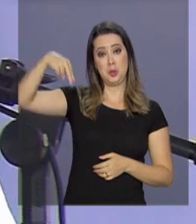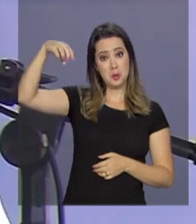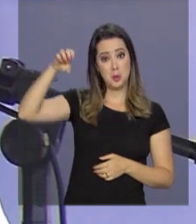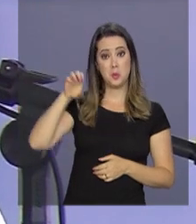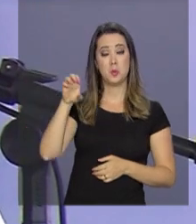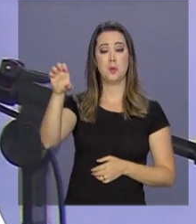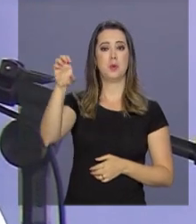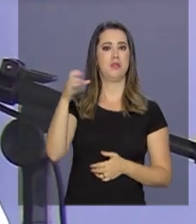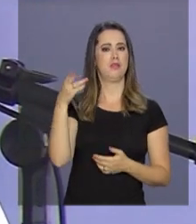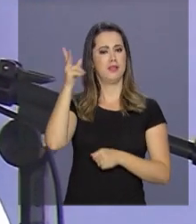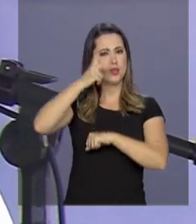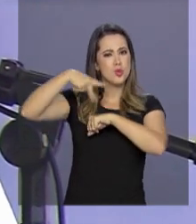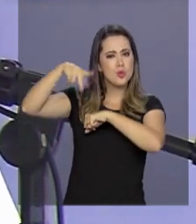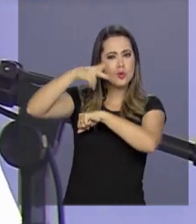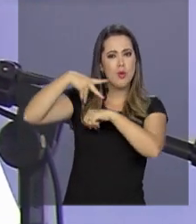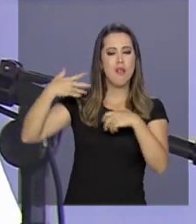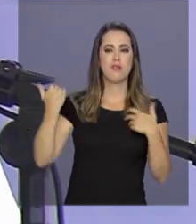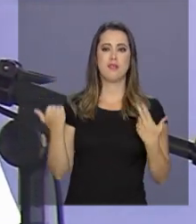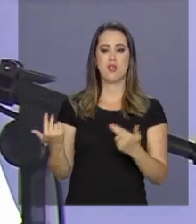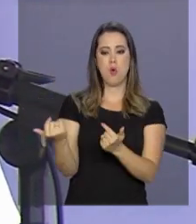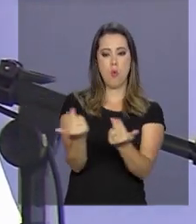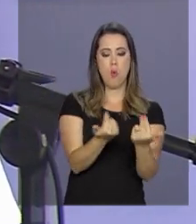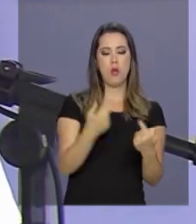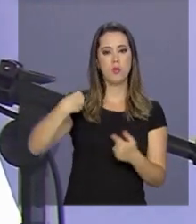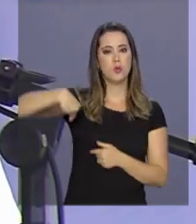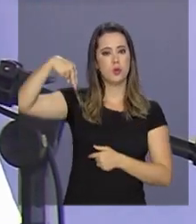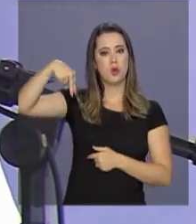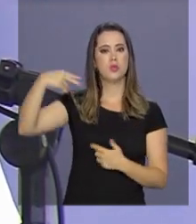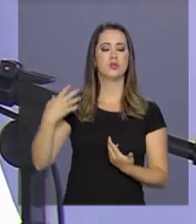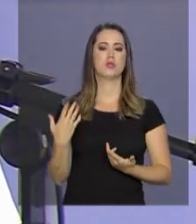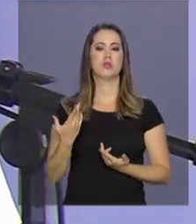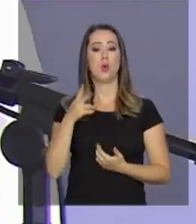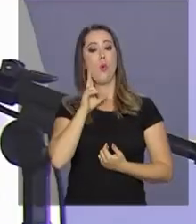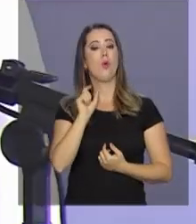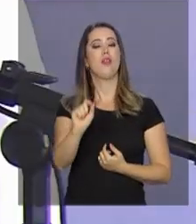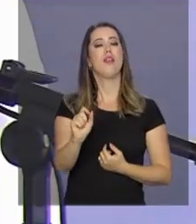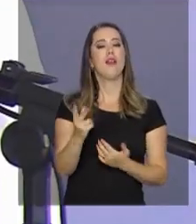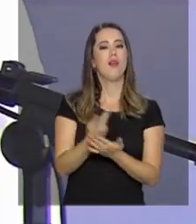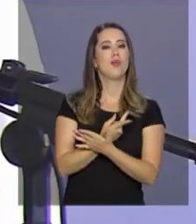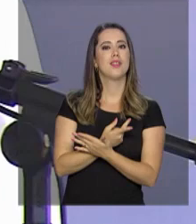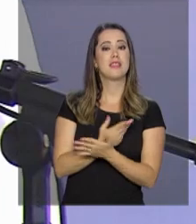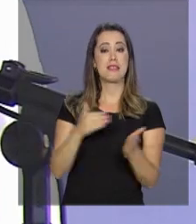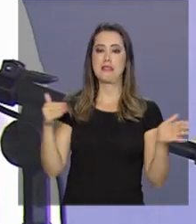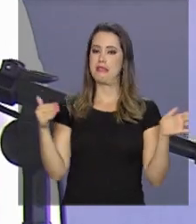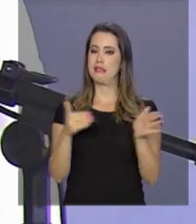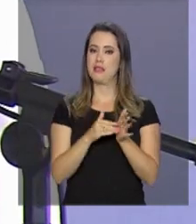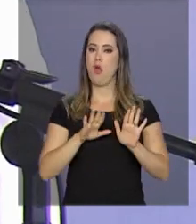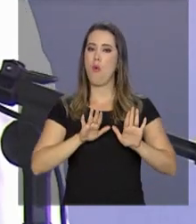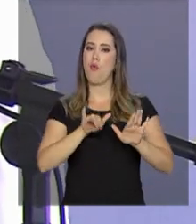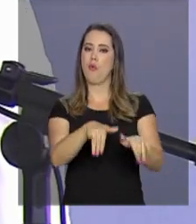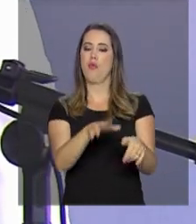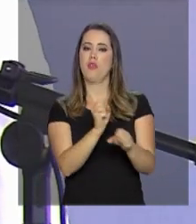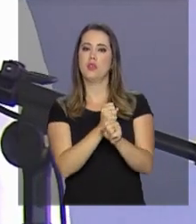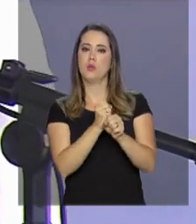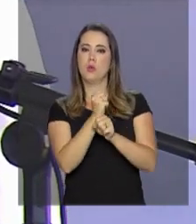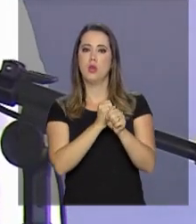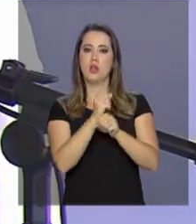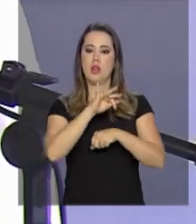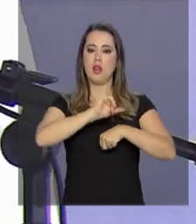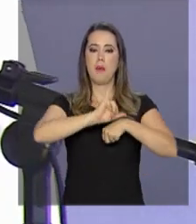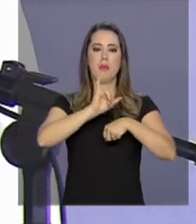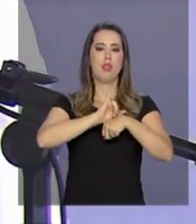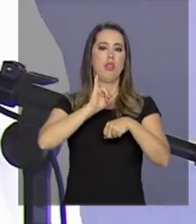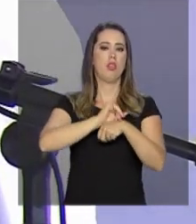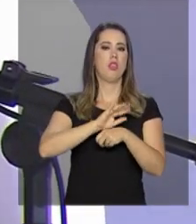do país de igual maneira agora no eixo norte então eu tô acontecer até o final do ano fortaleza tal como campina